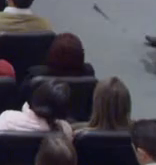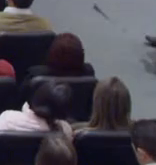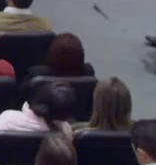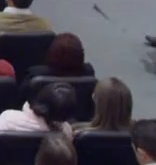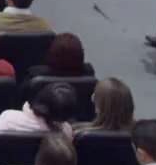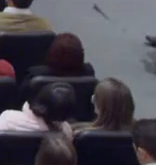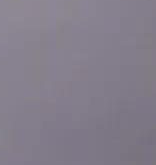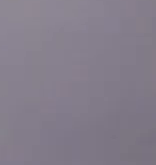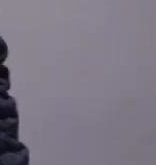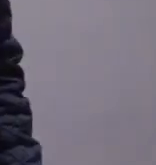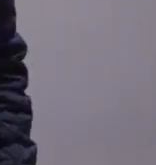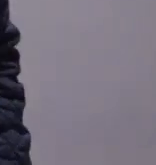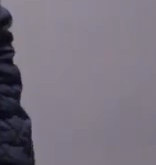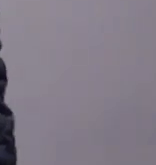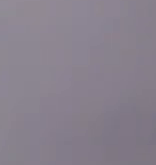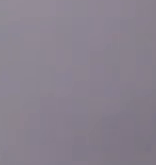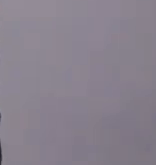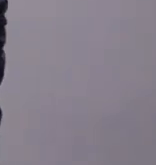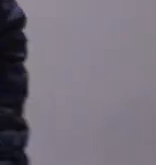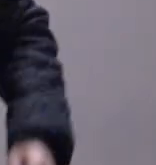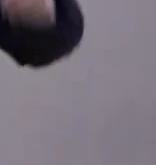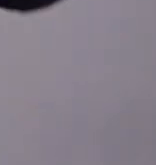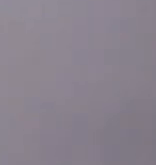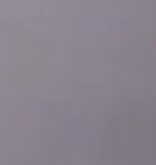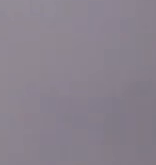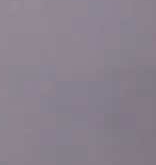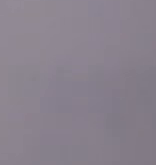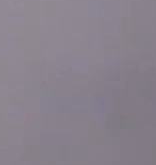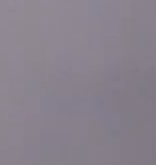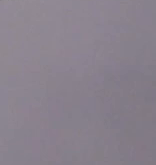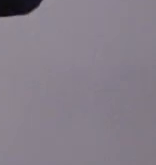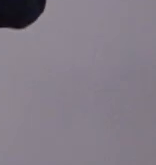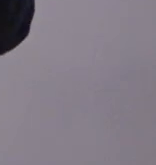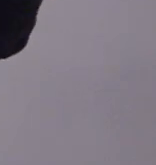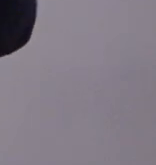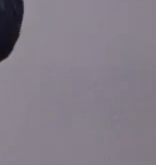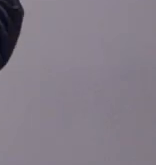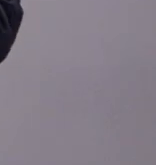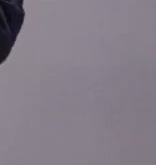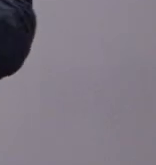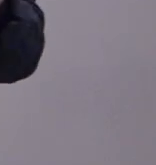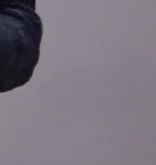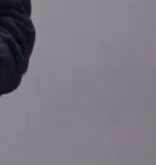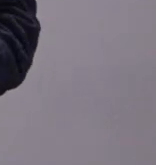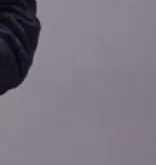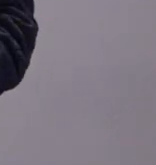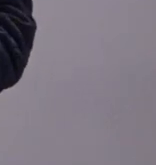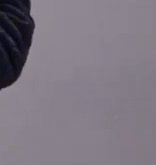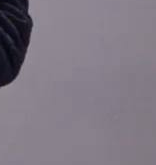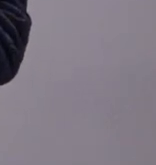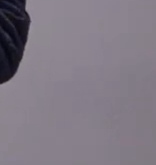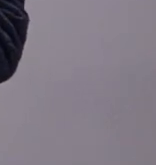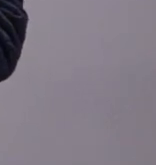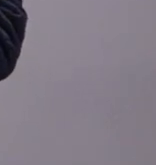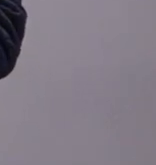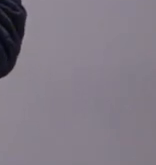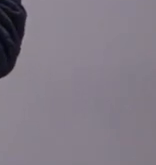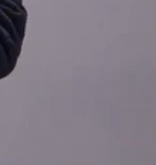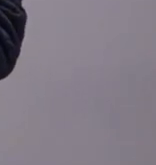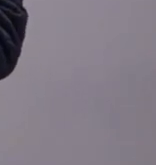Faz uso da palavra neste momento, excelentíssimo senhor juiz corregedor do Tribunal de Justiça do Estado de Santa Catarina, Dr.